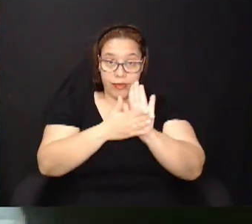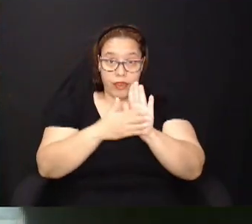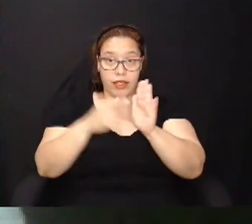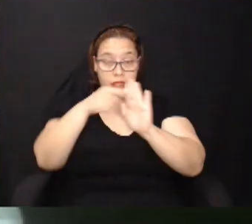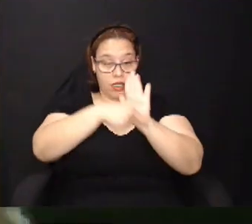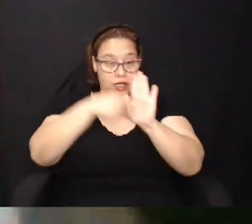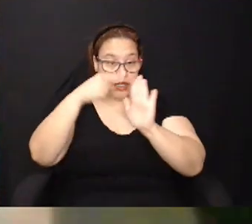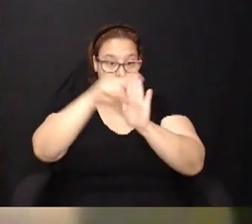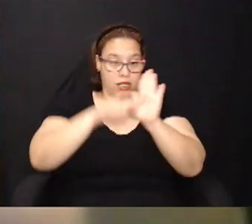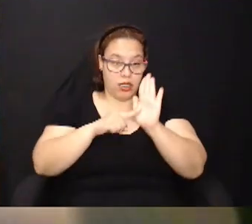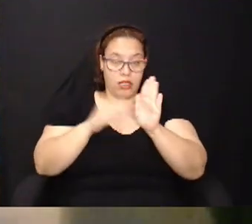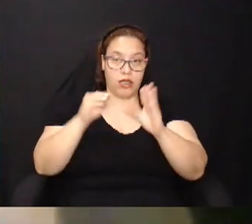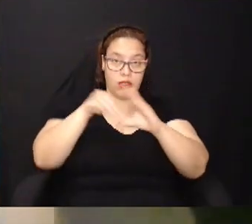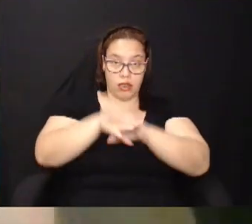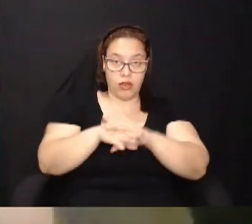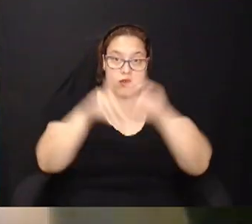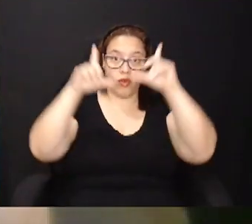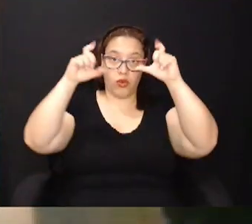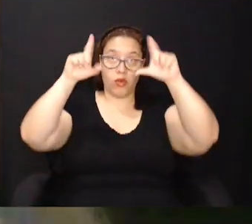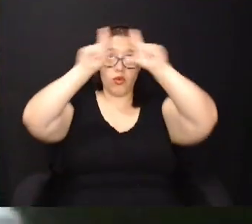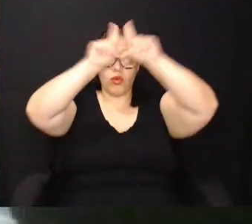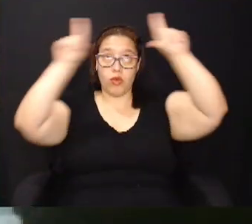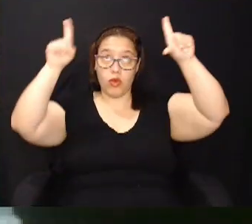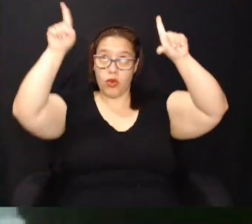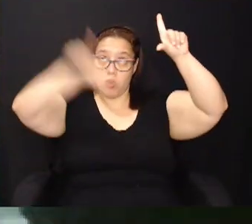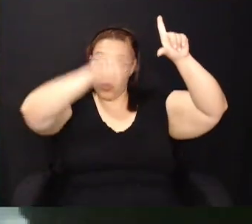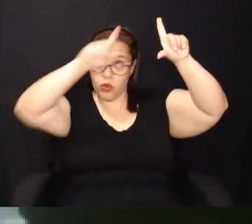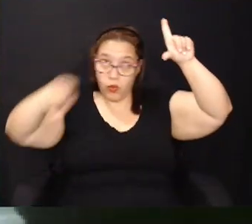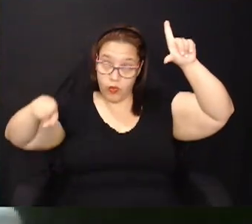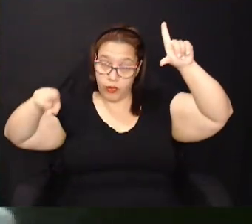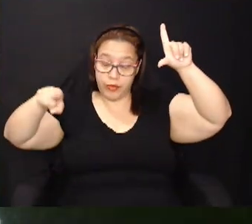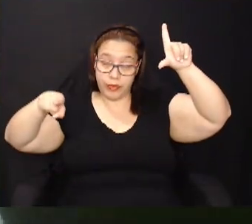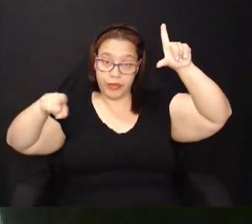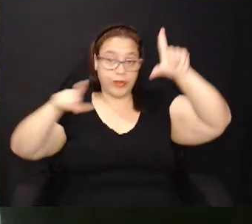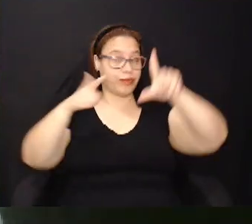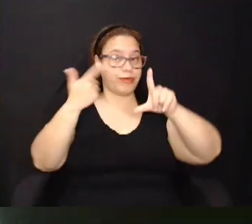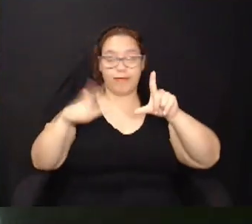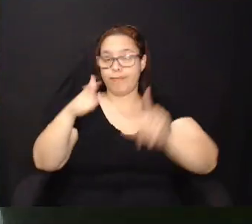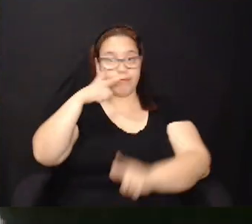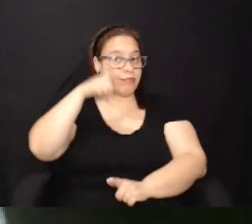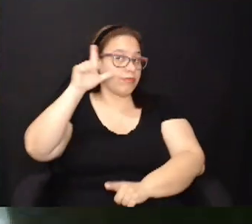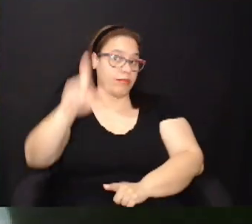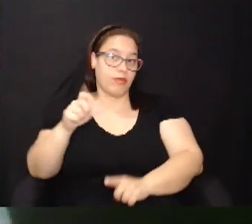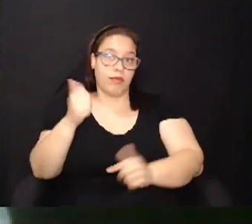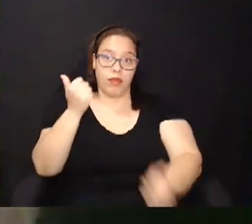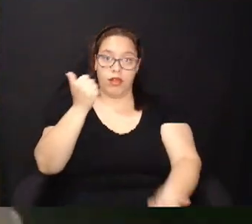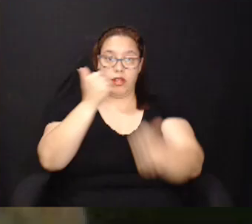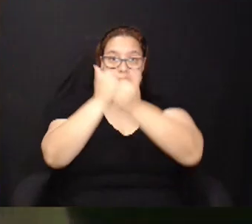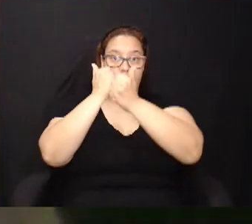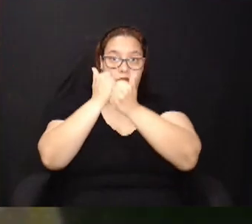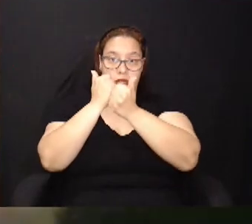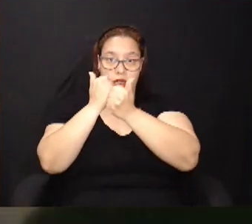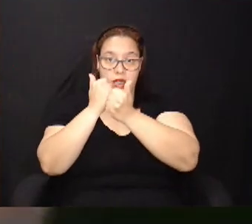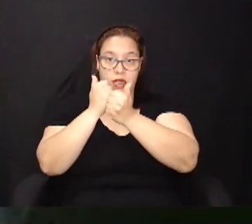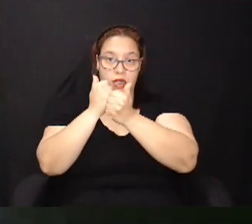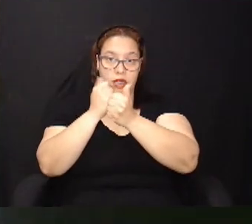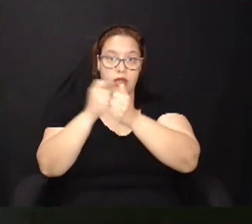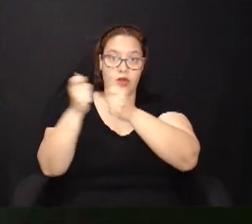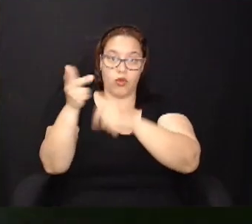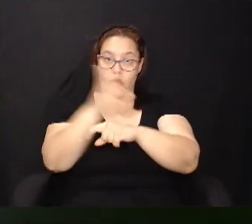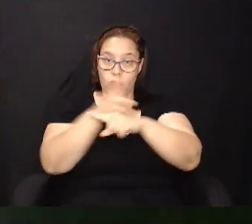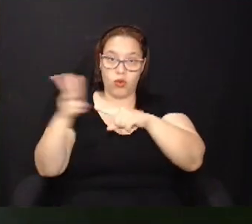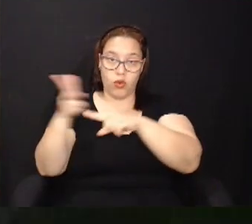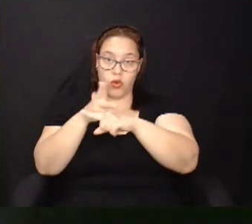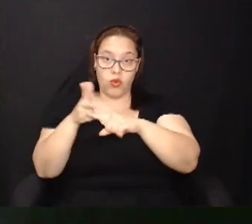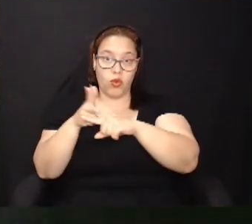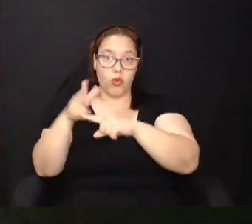Guarda a passagem, tira a foto do painel mostrando que o voo está cancelado. Se você não conseguiu o suporte da companhia, você pode até gravar o funcionário te negando